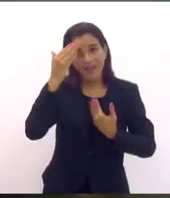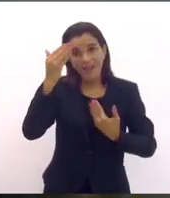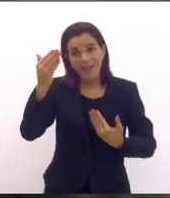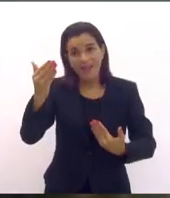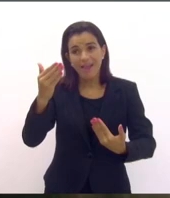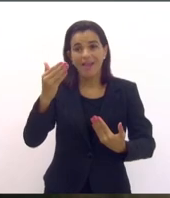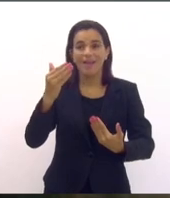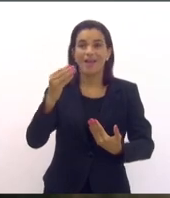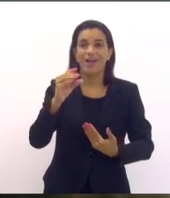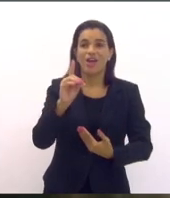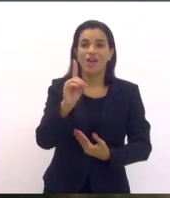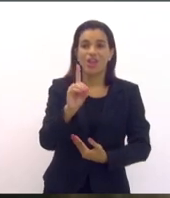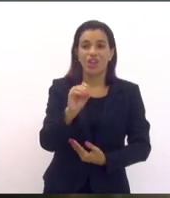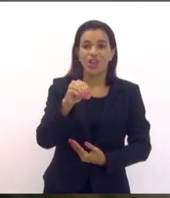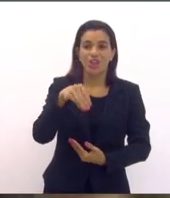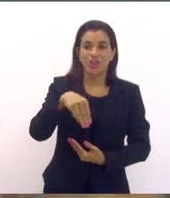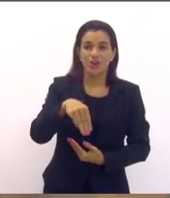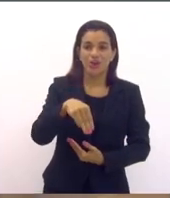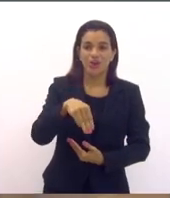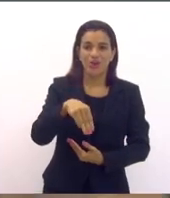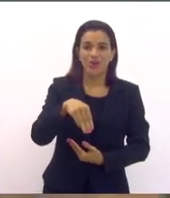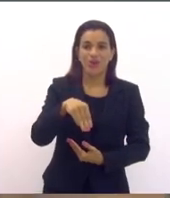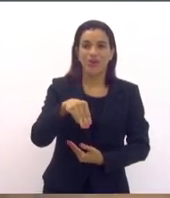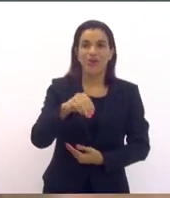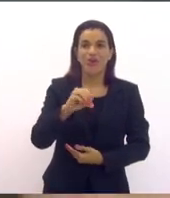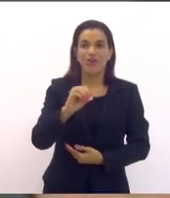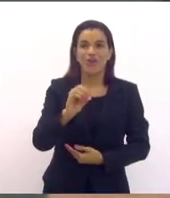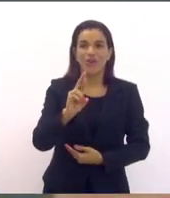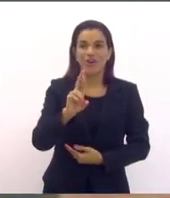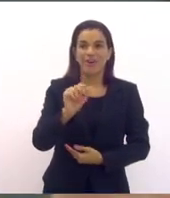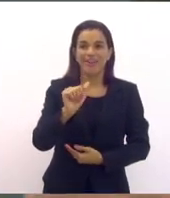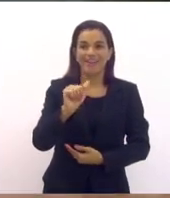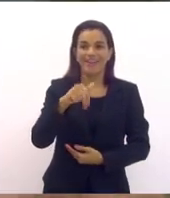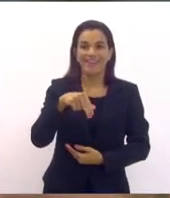doner Don agradecer a luz